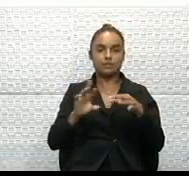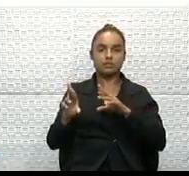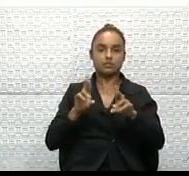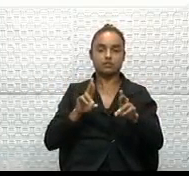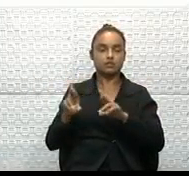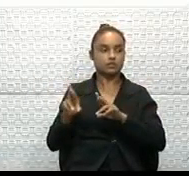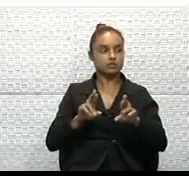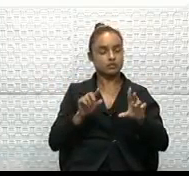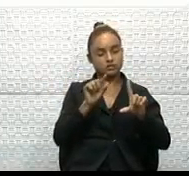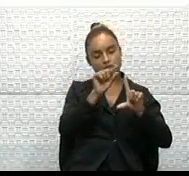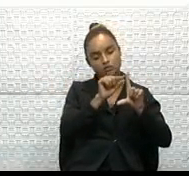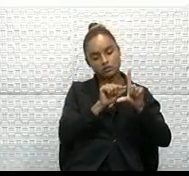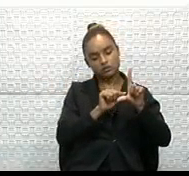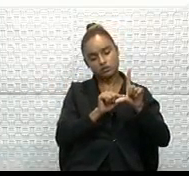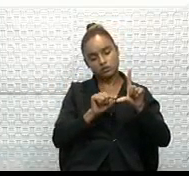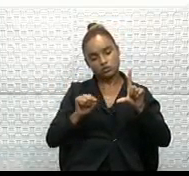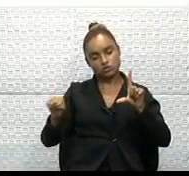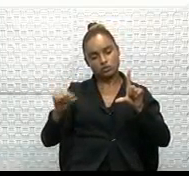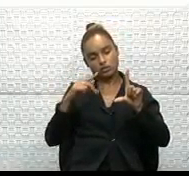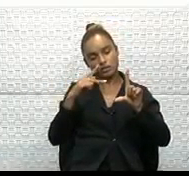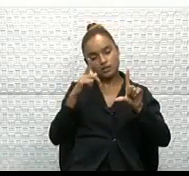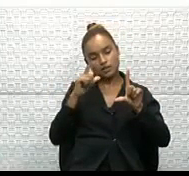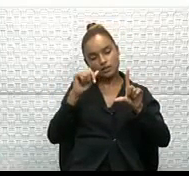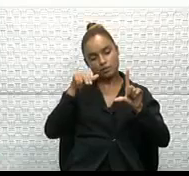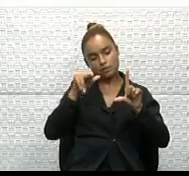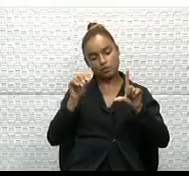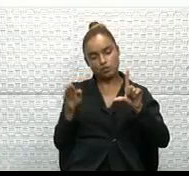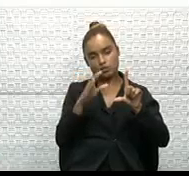plano cartesiano, assim como nós aprendemos lá na aula